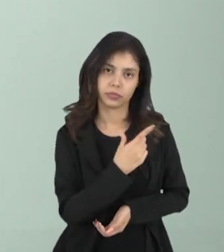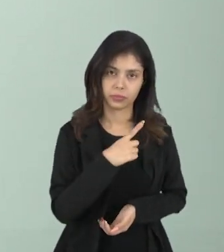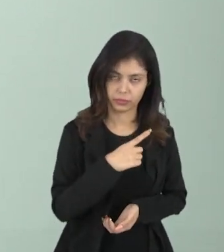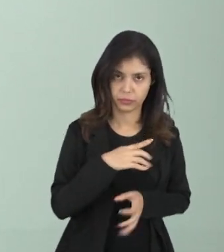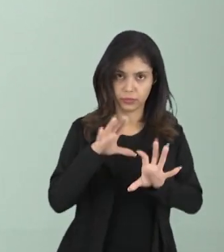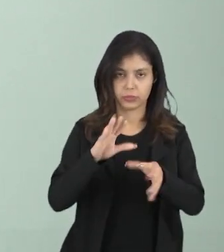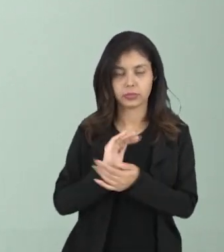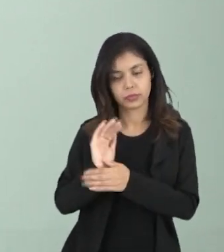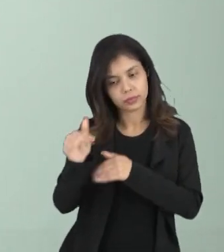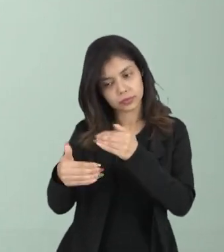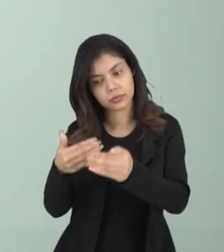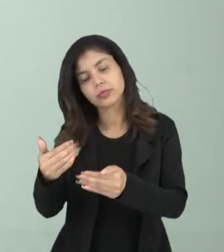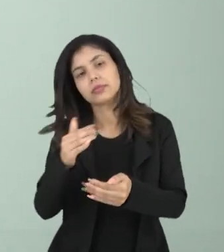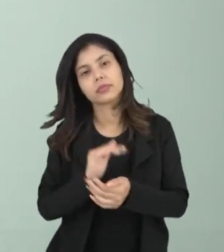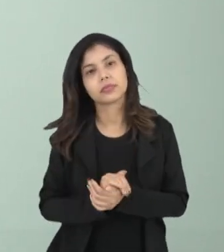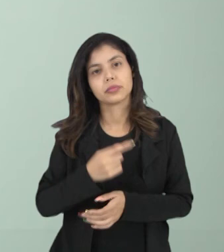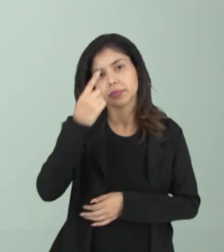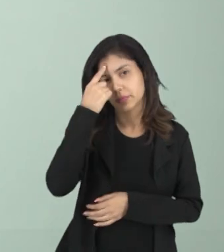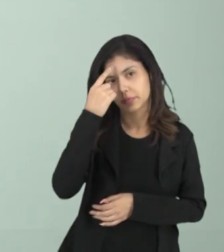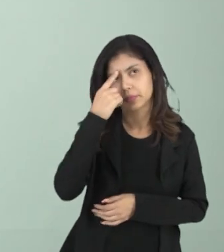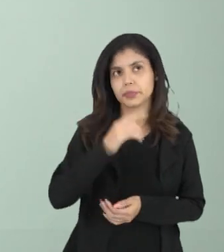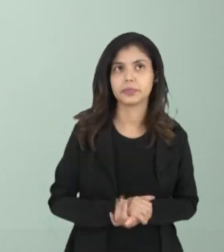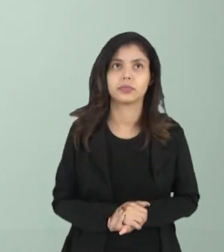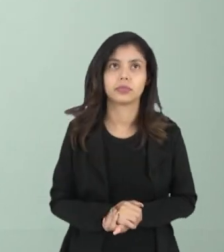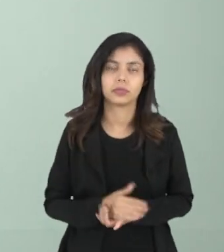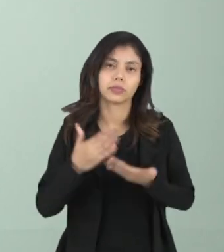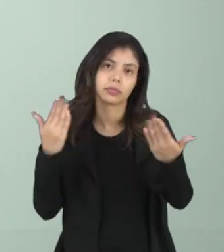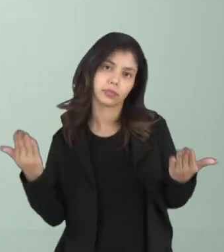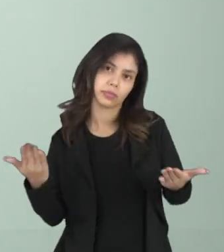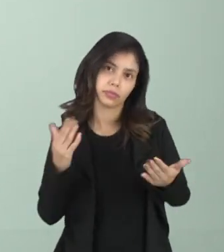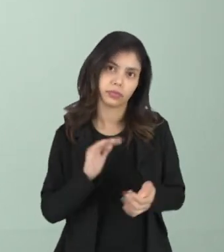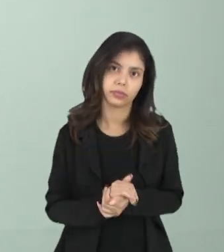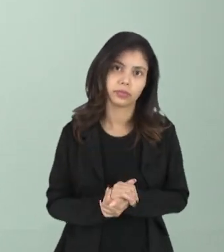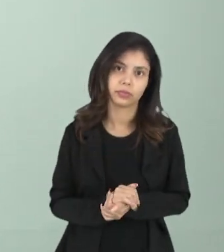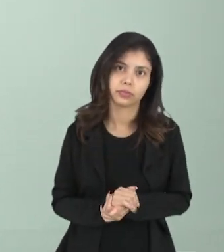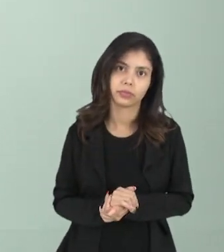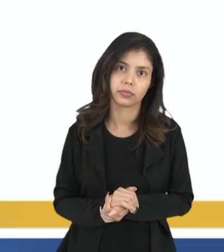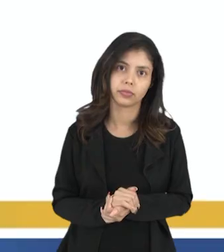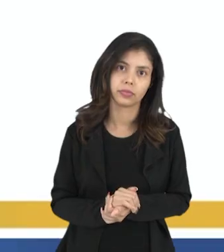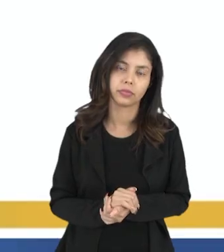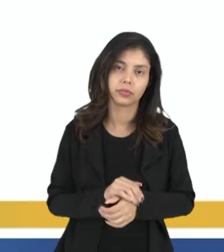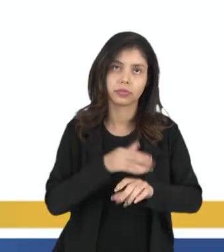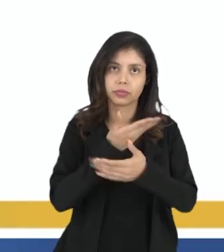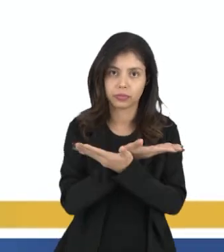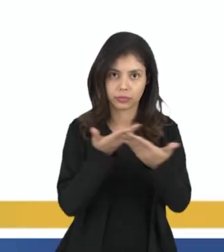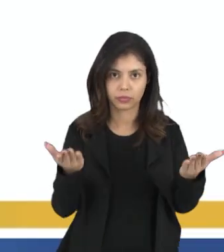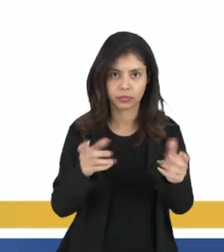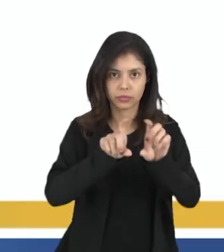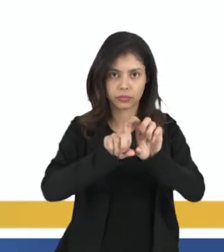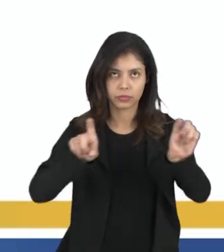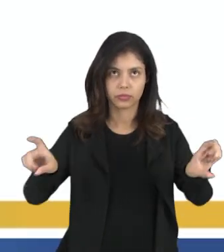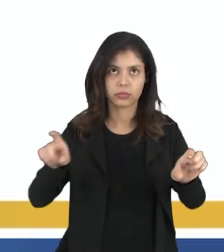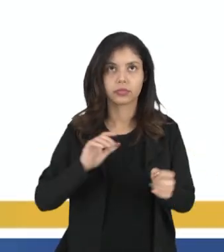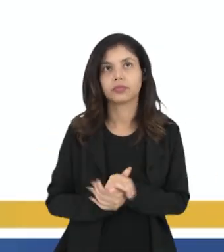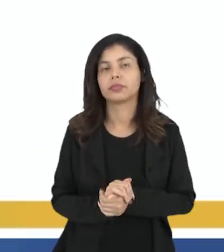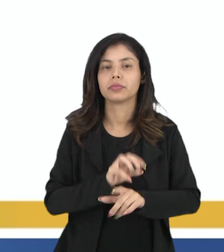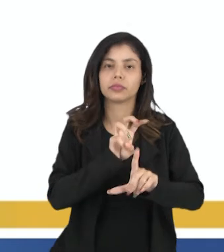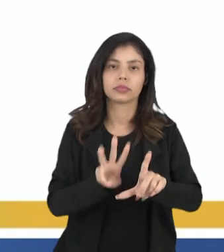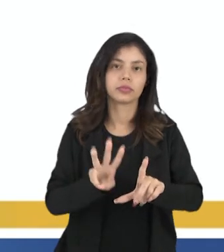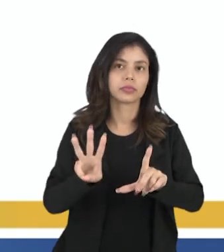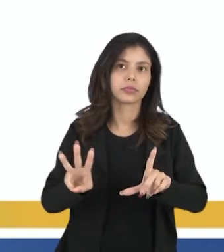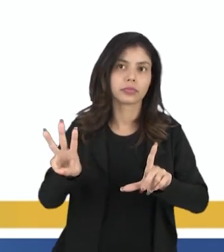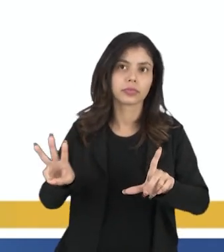questão desenvolvida por esse grande pensador, né? Então, o nosso local de consulta está aí disponível, você pode